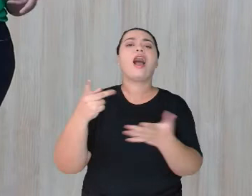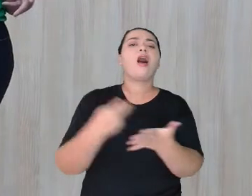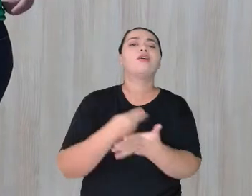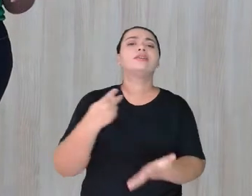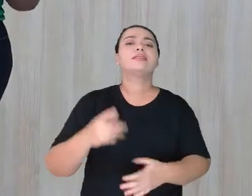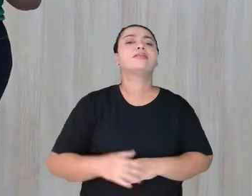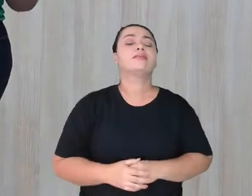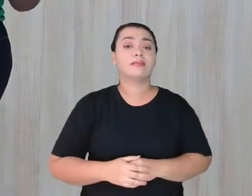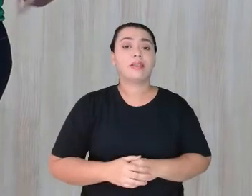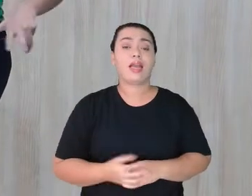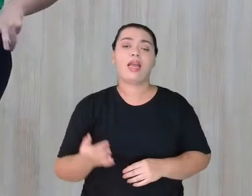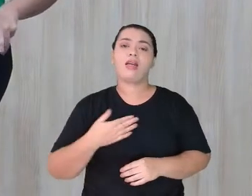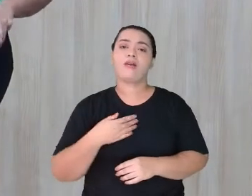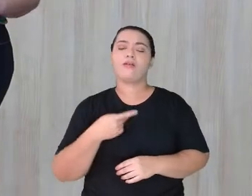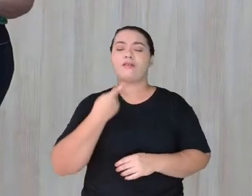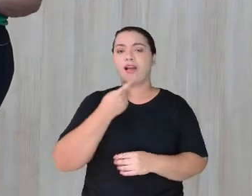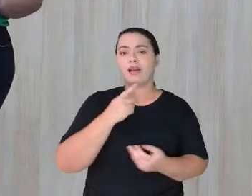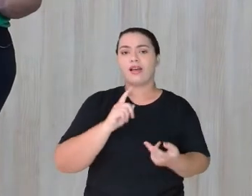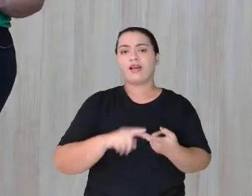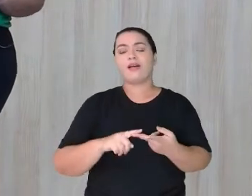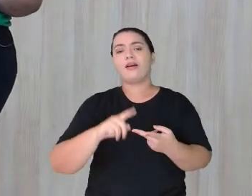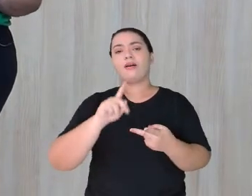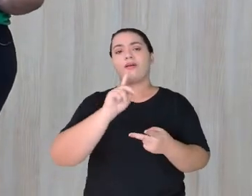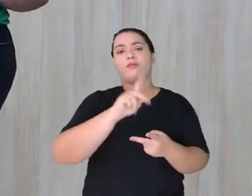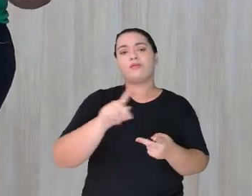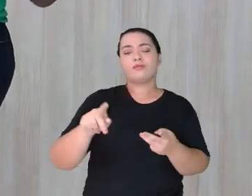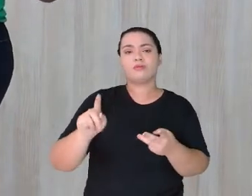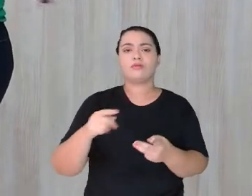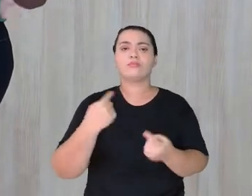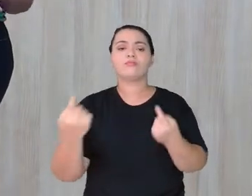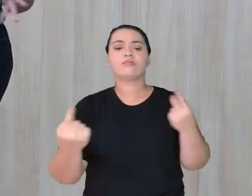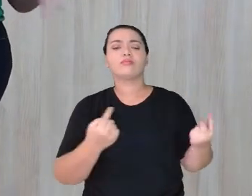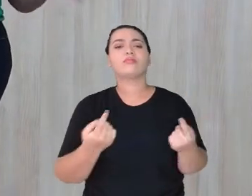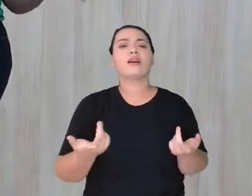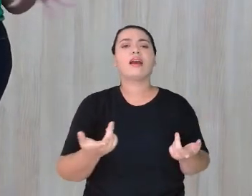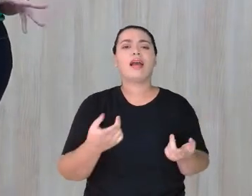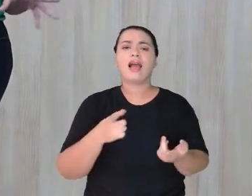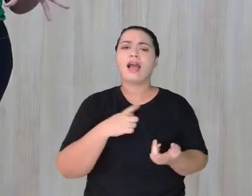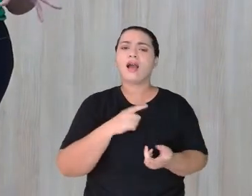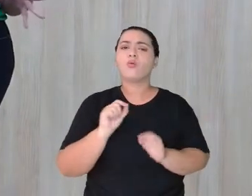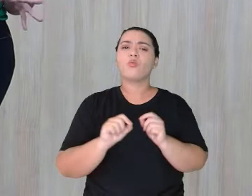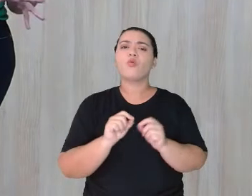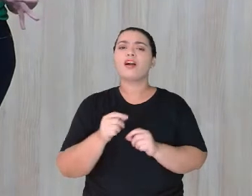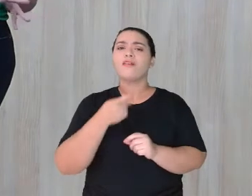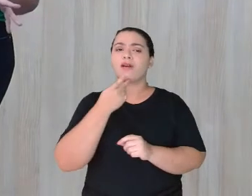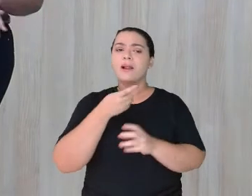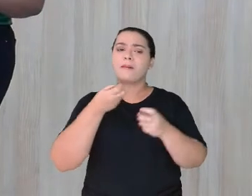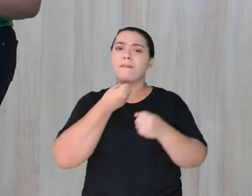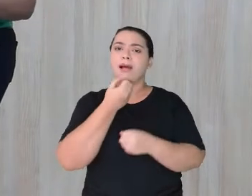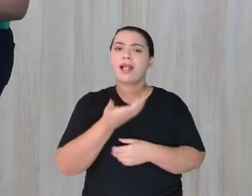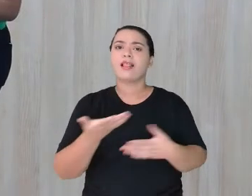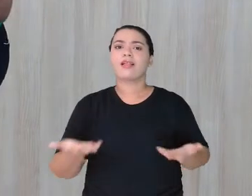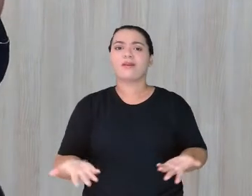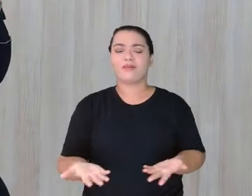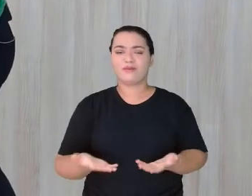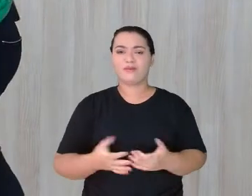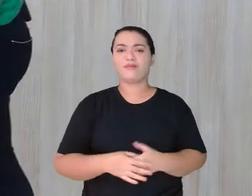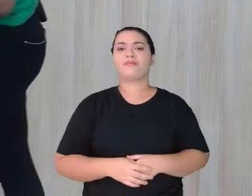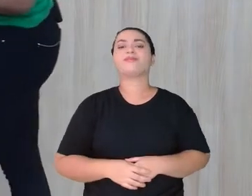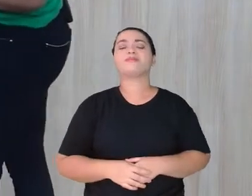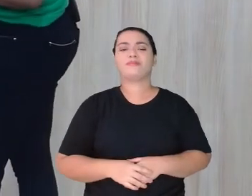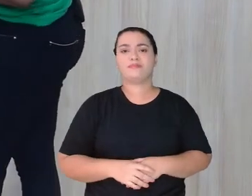história, e vamos ver o que é que bate e o que é que não bate. Quem é que tem aqui uma versão mais arrumadinha disso que está sendo contado,